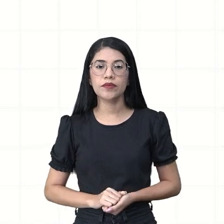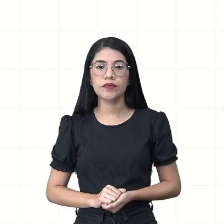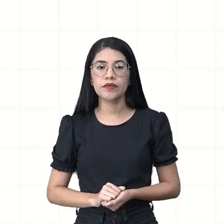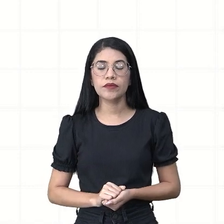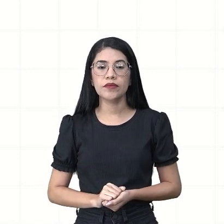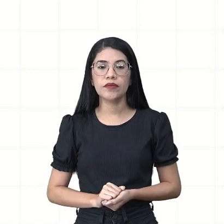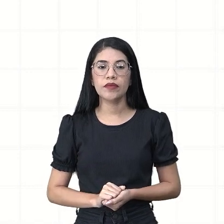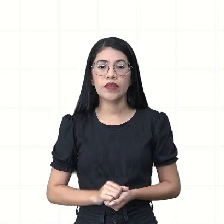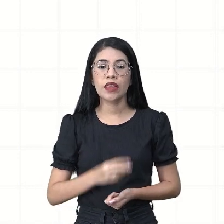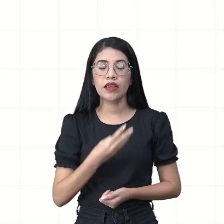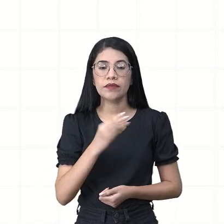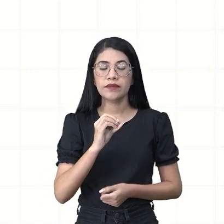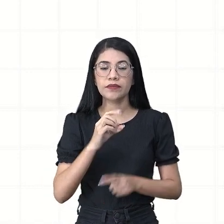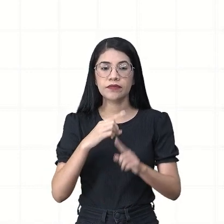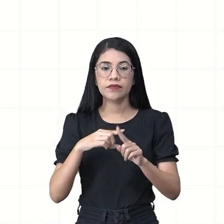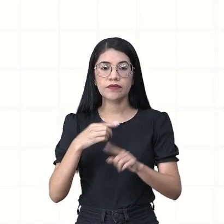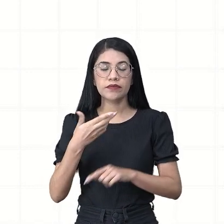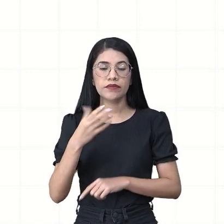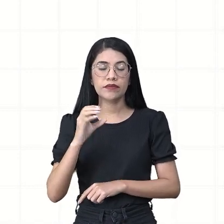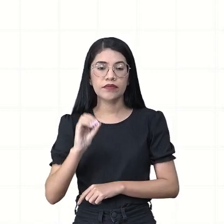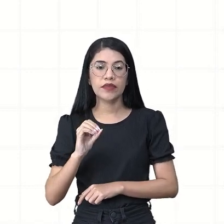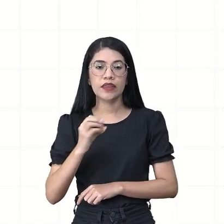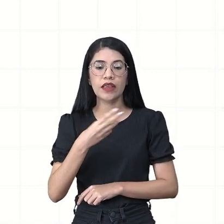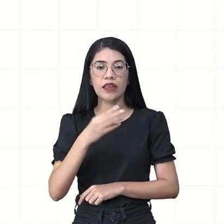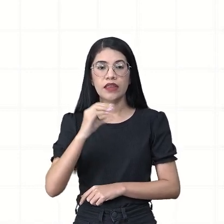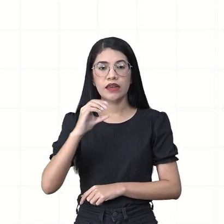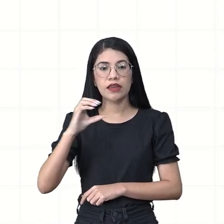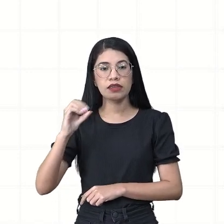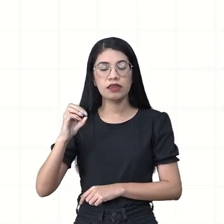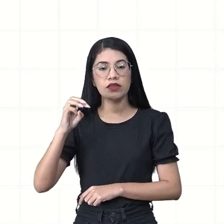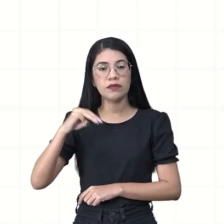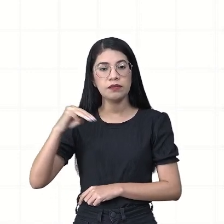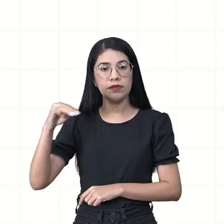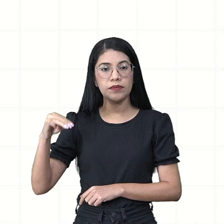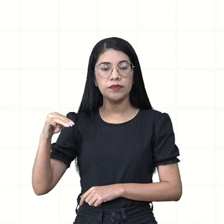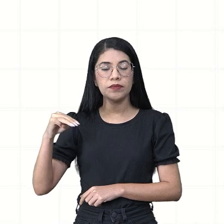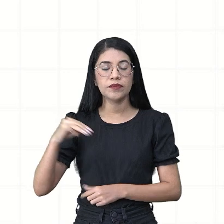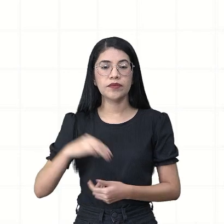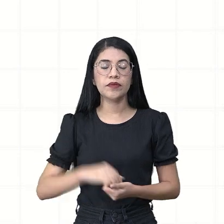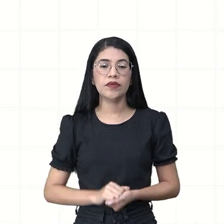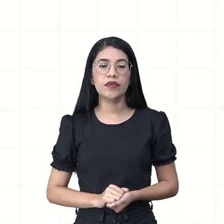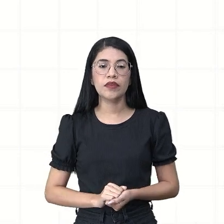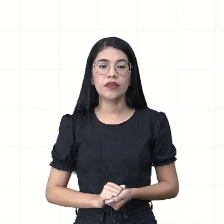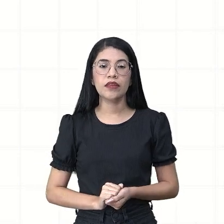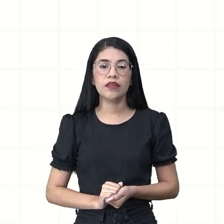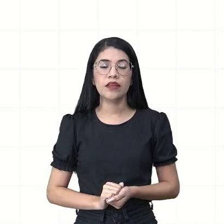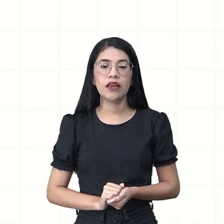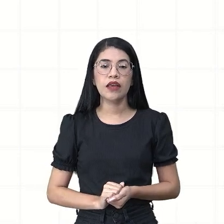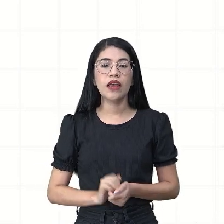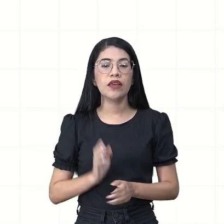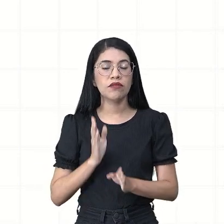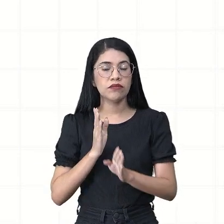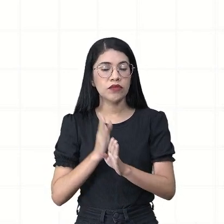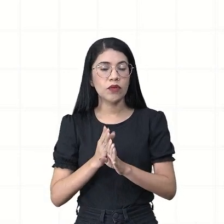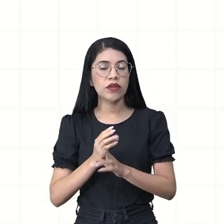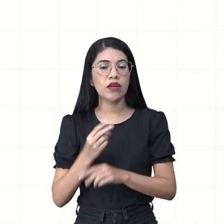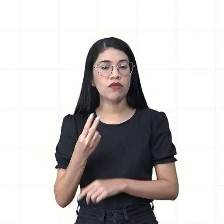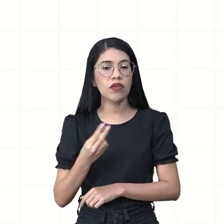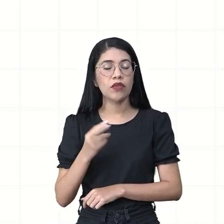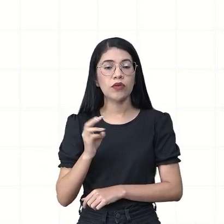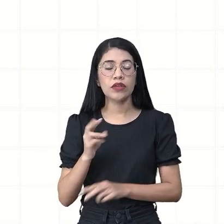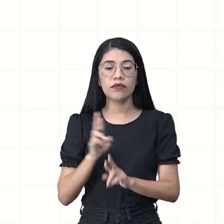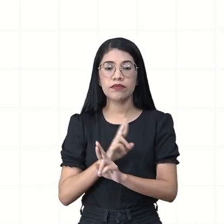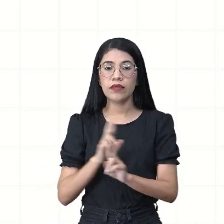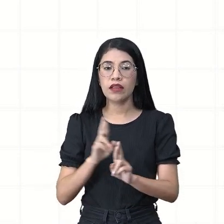Aí 30 vezes 10 vai dar 300 milímetros. Agora sim eu tenho uma medida que tem